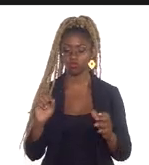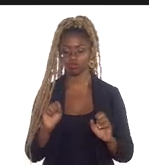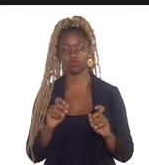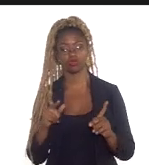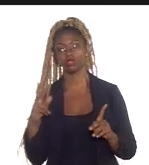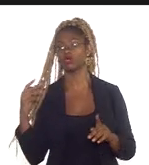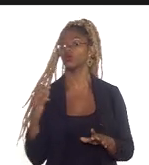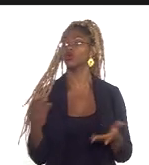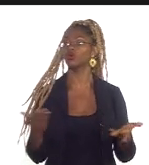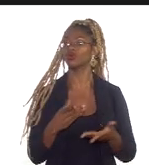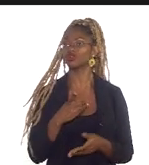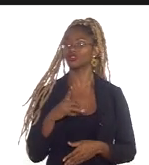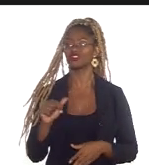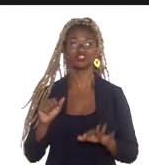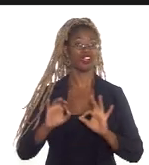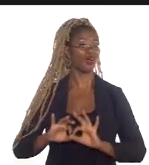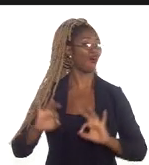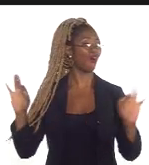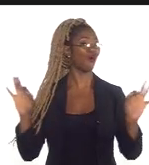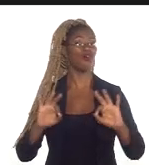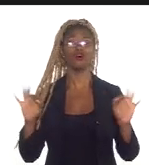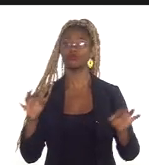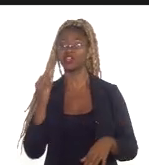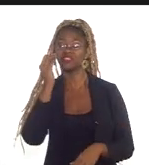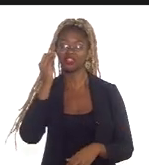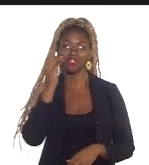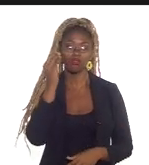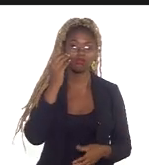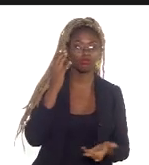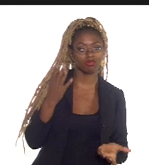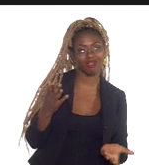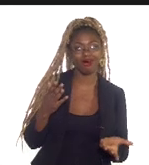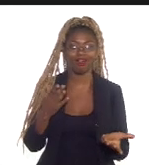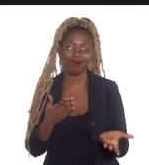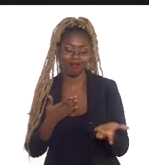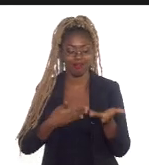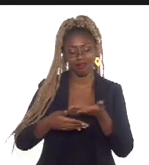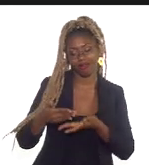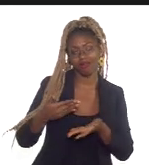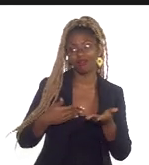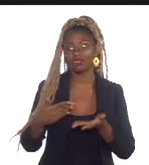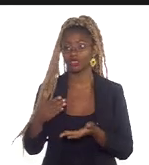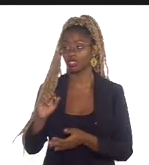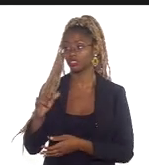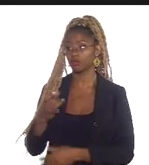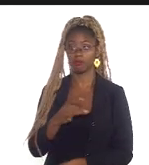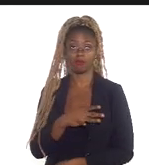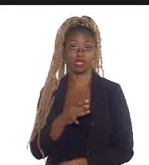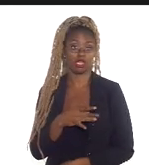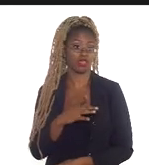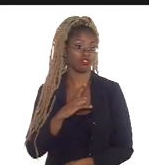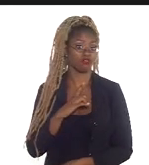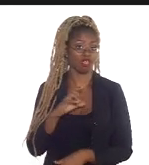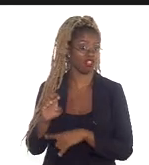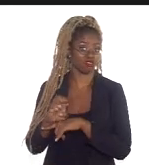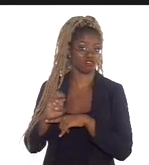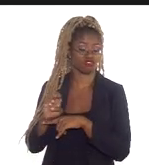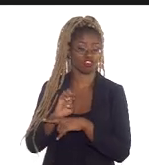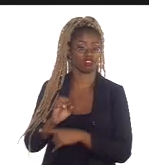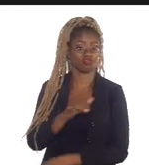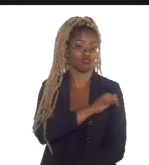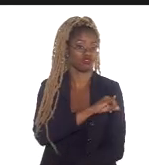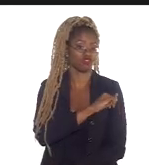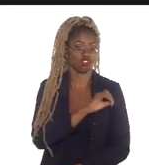hoje é o dia ideal para a gente tentar equacionar algum receio que ainda tenha o Estado do Rio de Janeiro. E